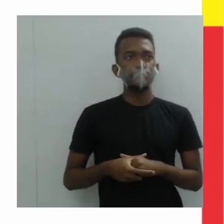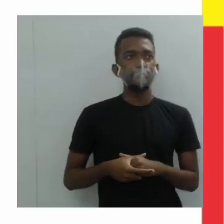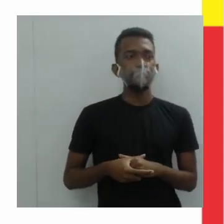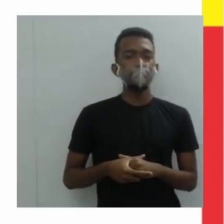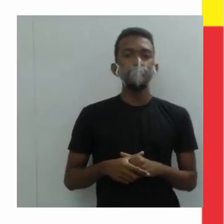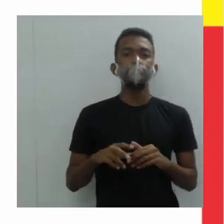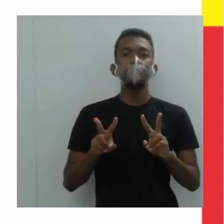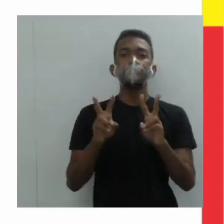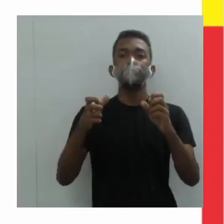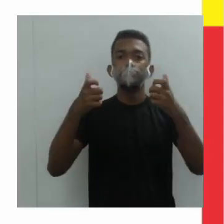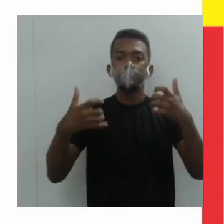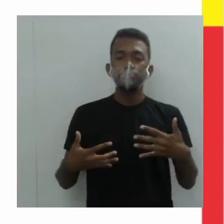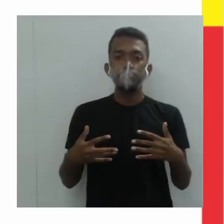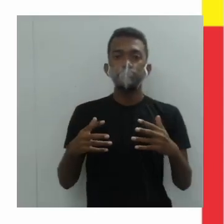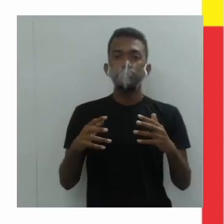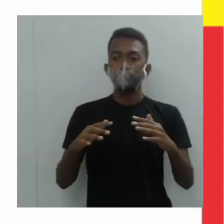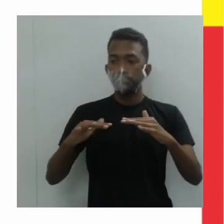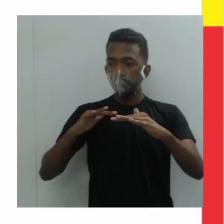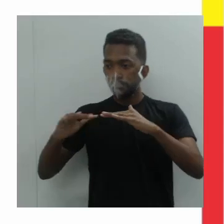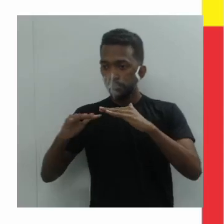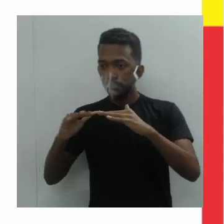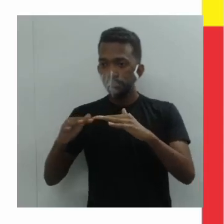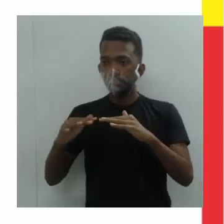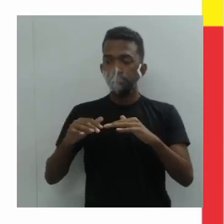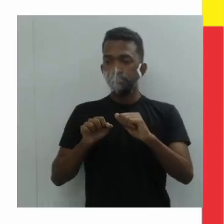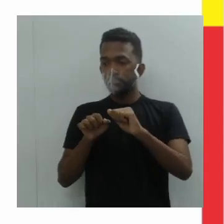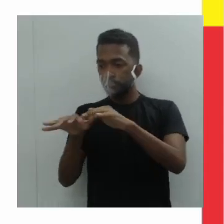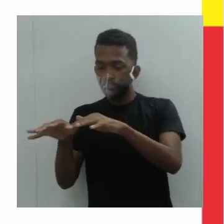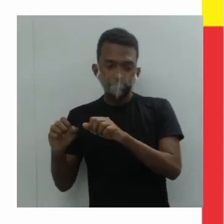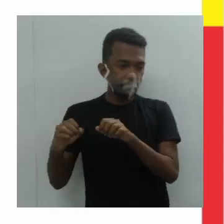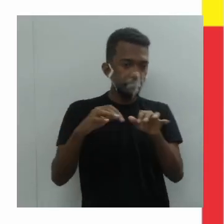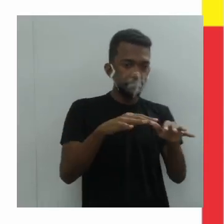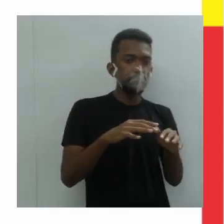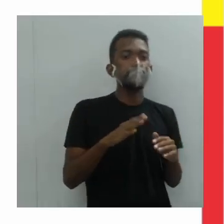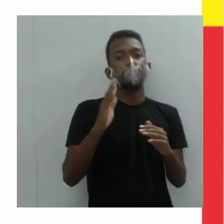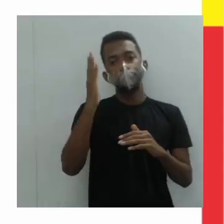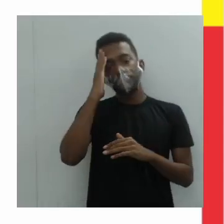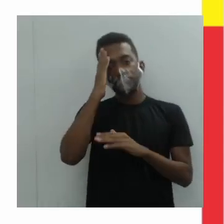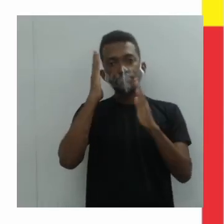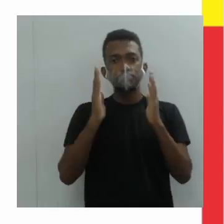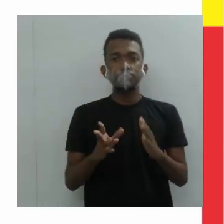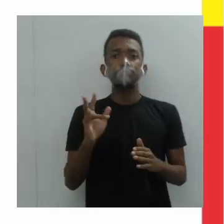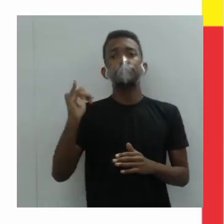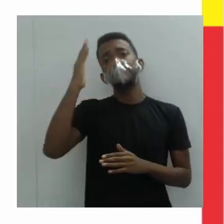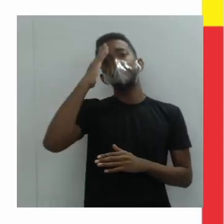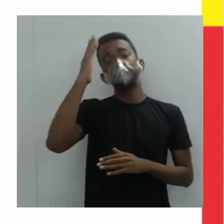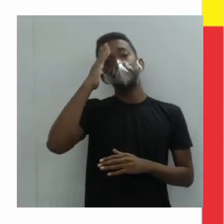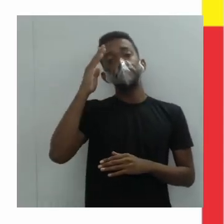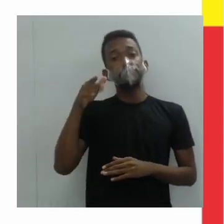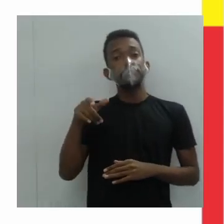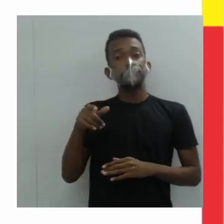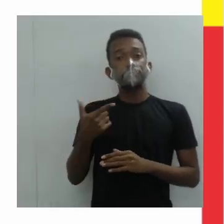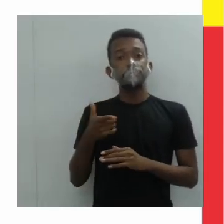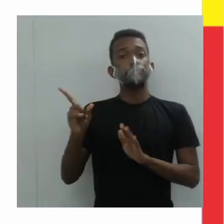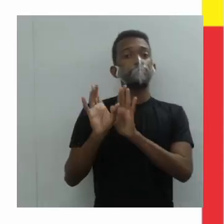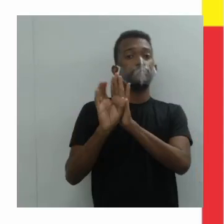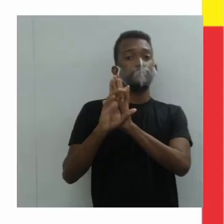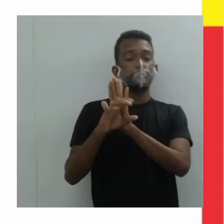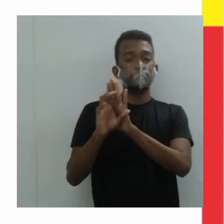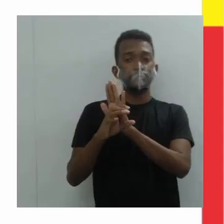desses movimentos migratórios, a gente vai entender que outros conteúdos